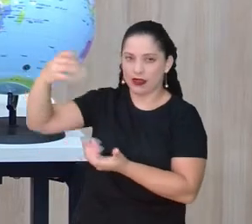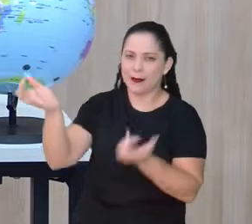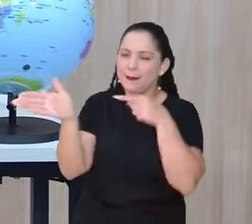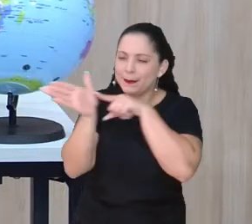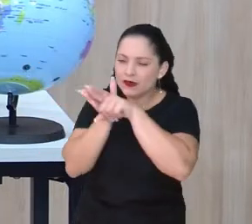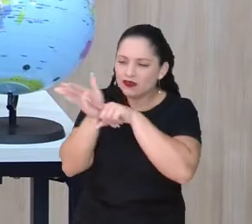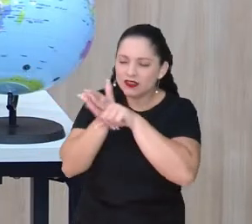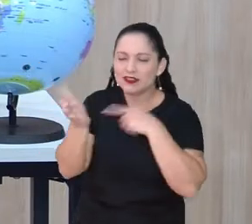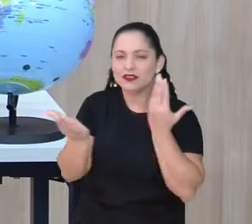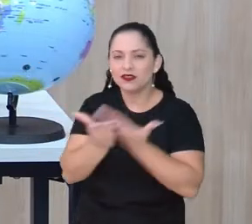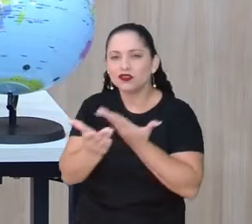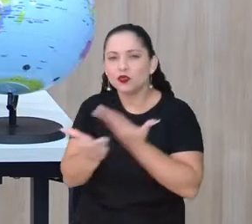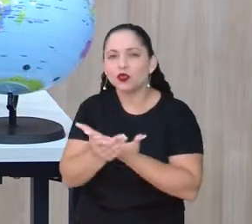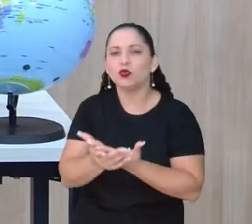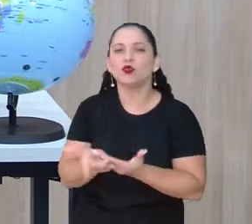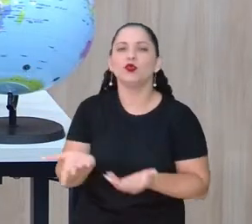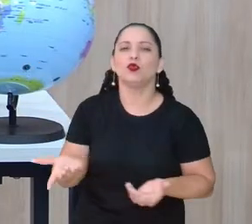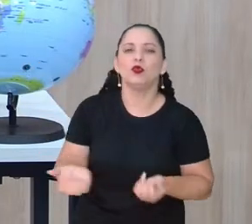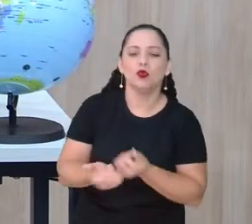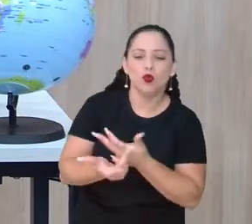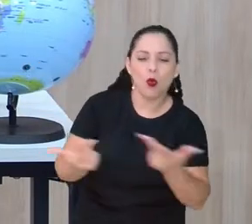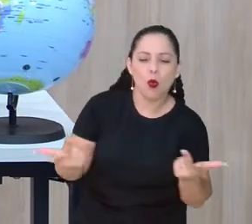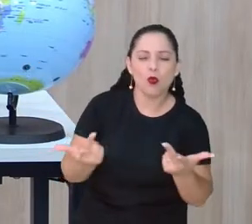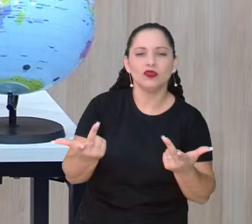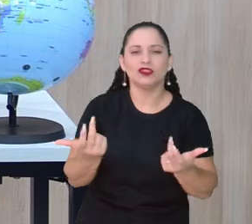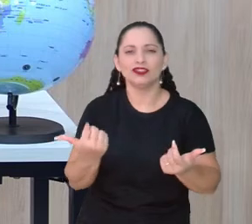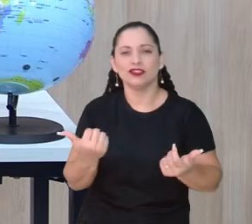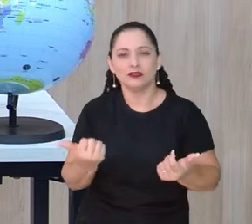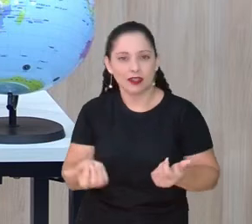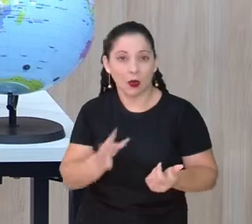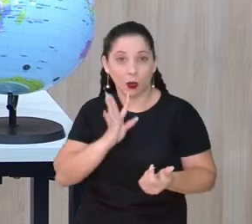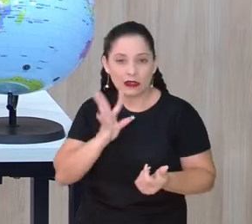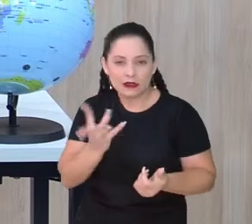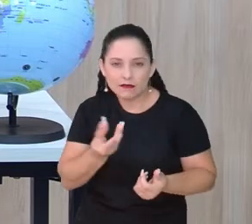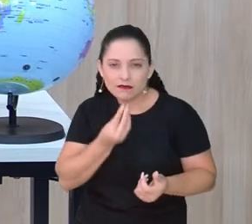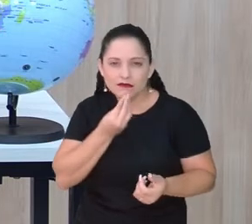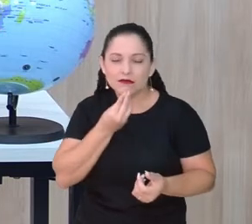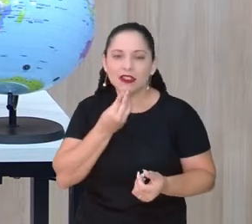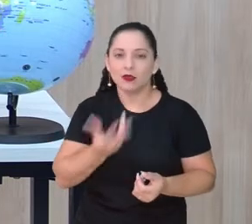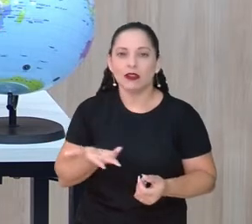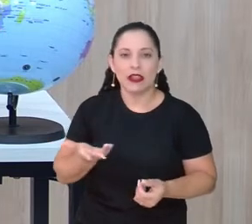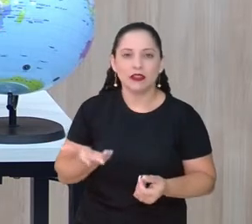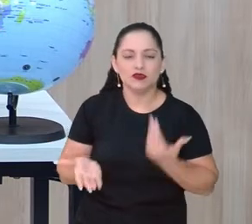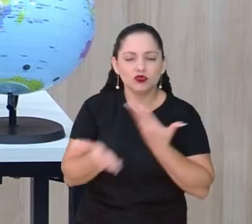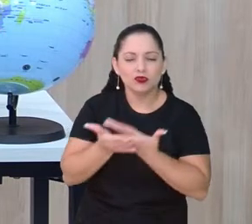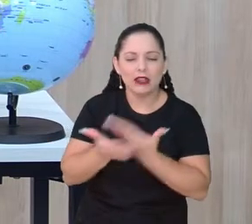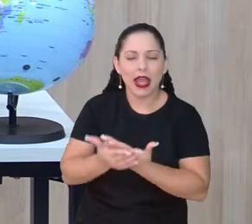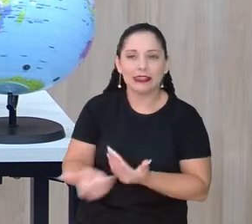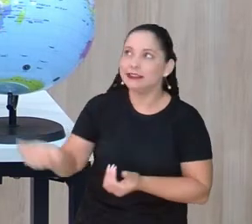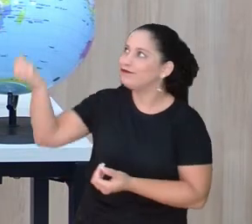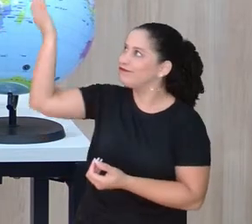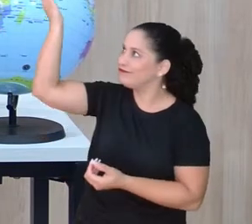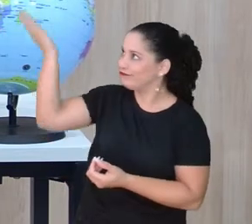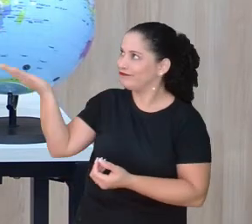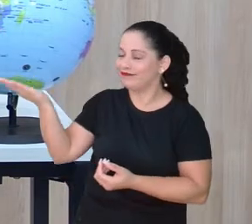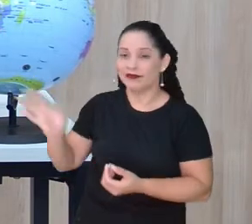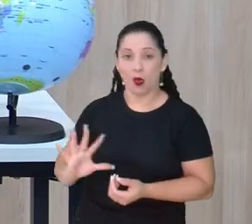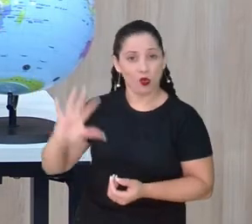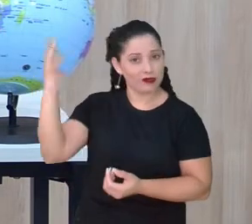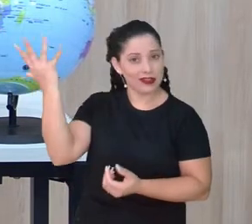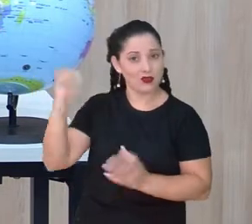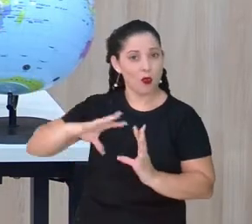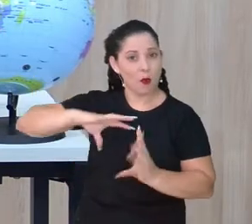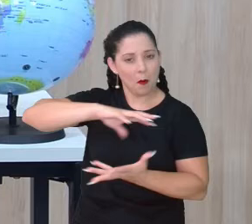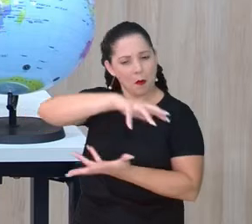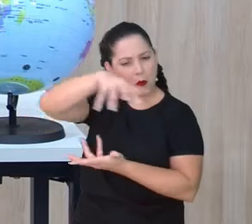estudo, através de instrumentos que o homem vem desenvolvendo, ele imagina que é assim que acontece. Professora,